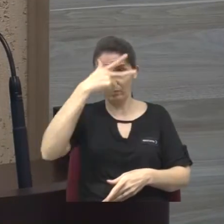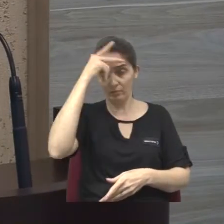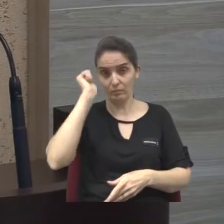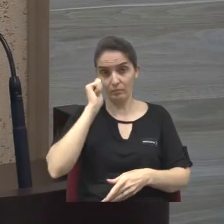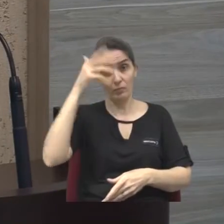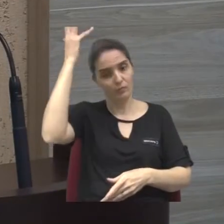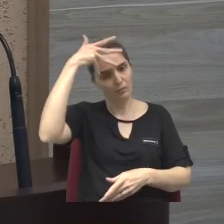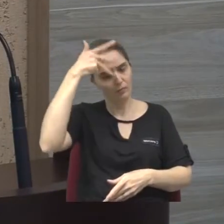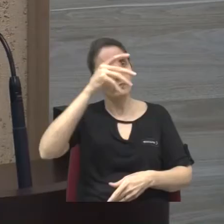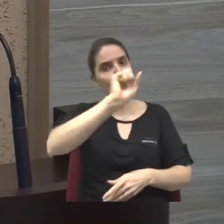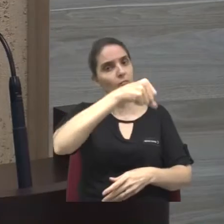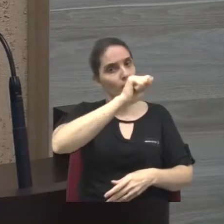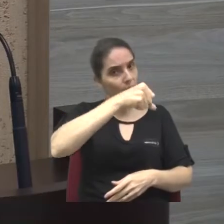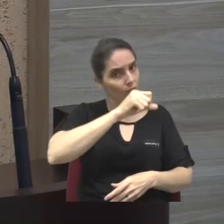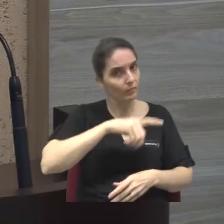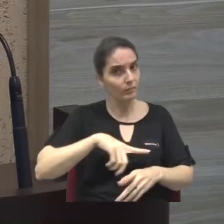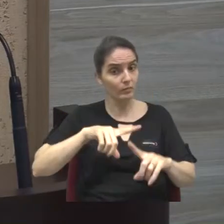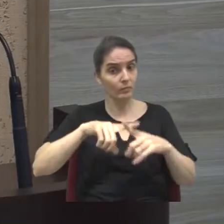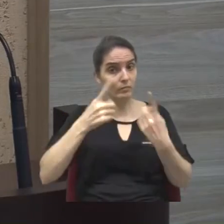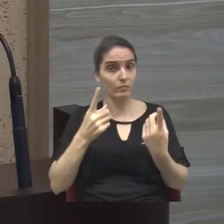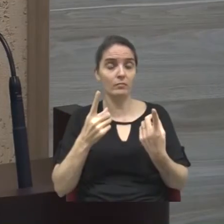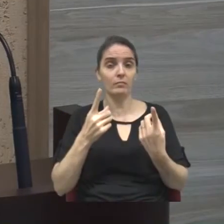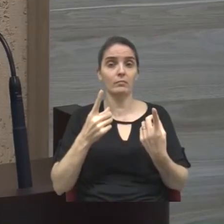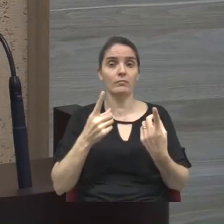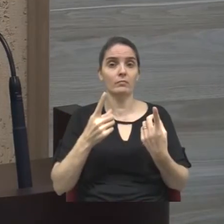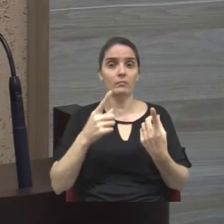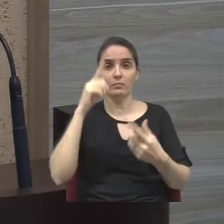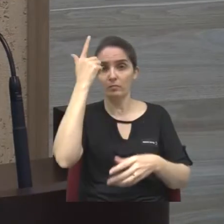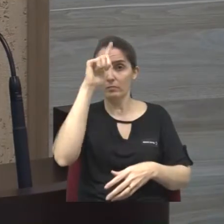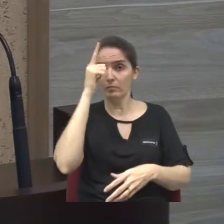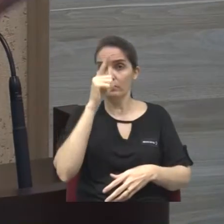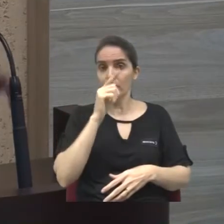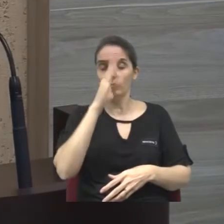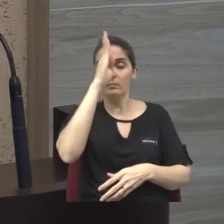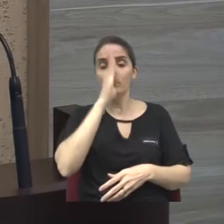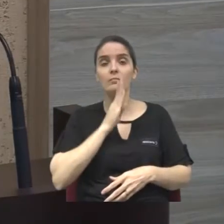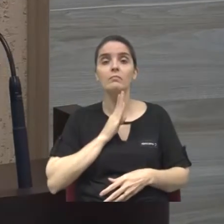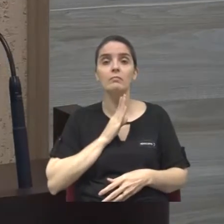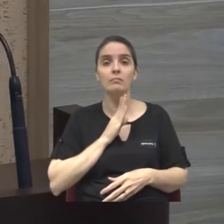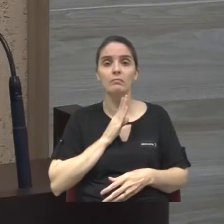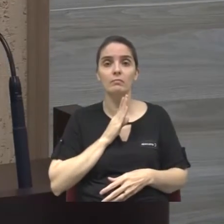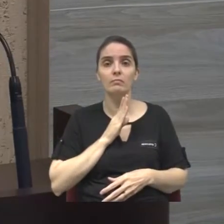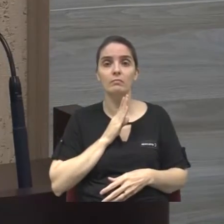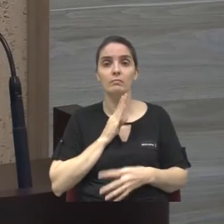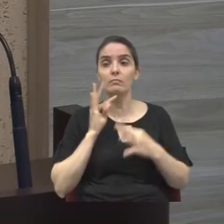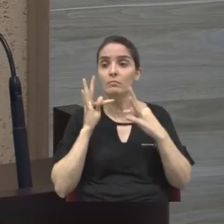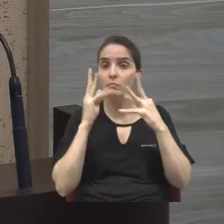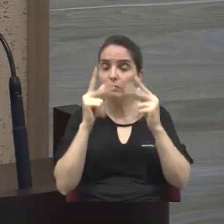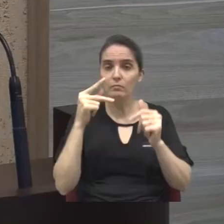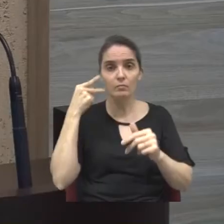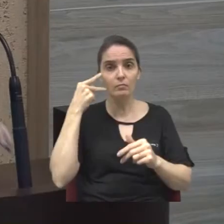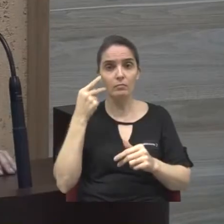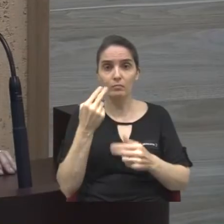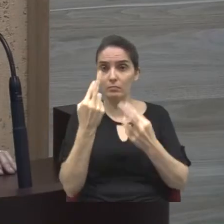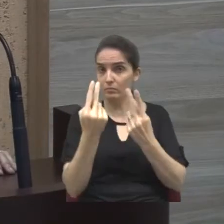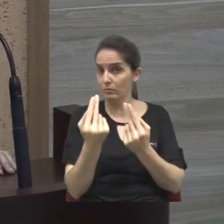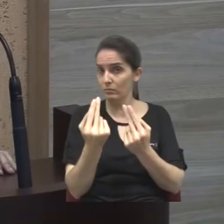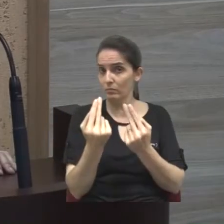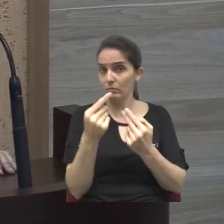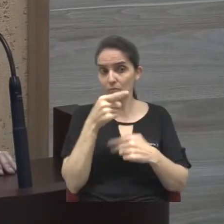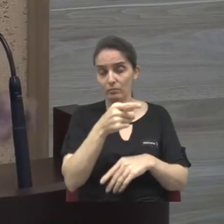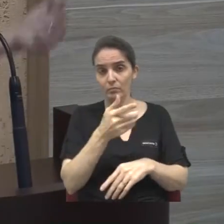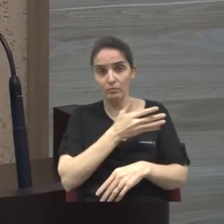senhor deve imparcialidade e neutralidade para todos os colegas. O senhor gostando do parlamentar ou